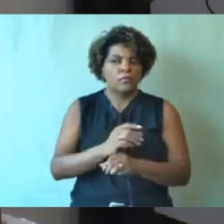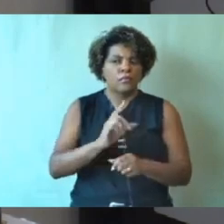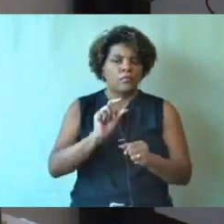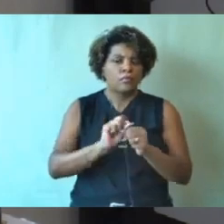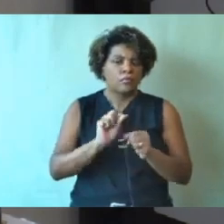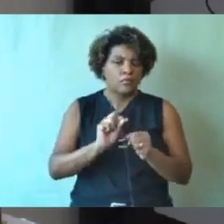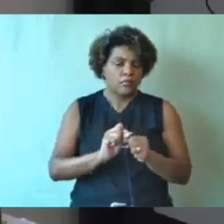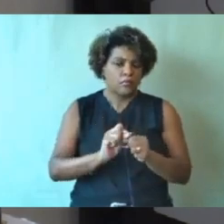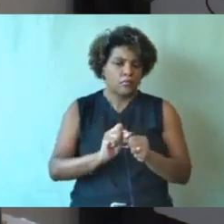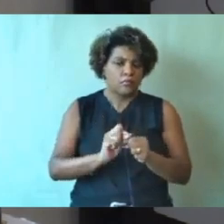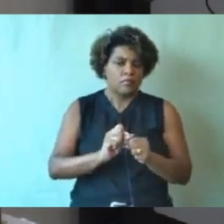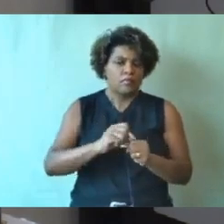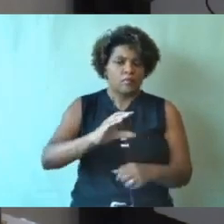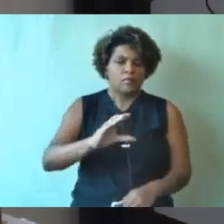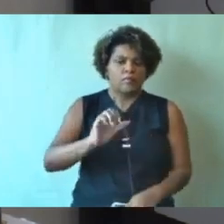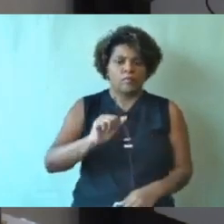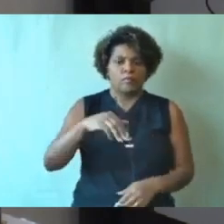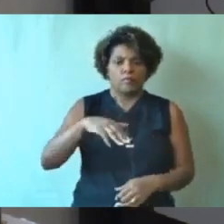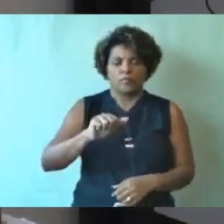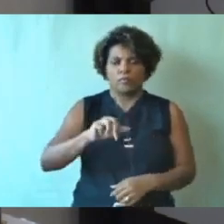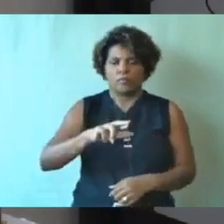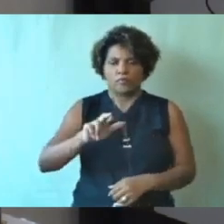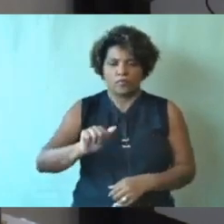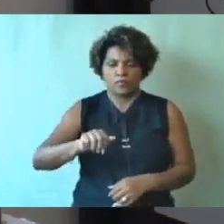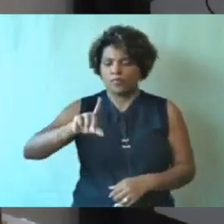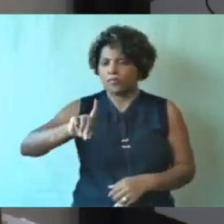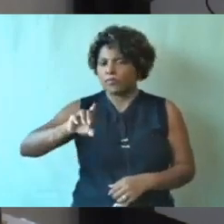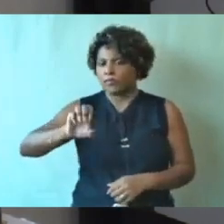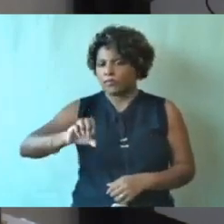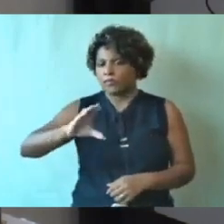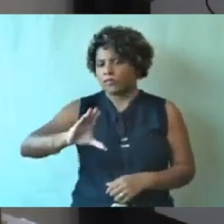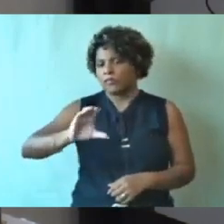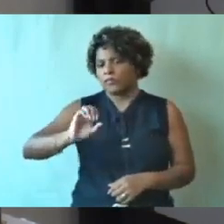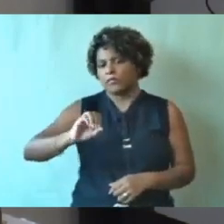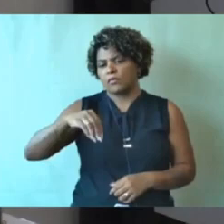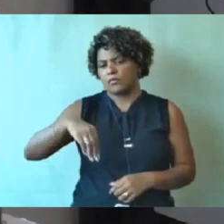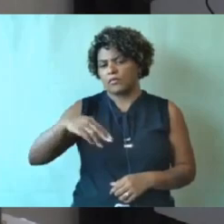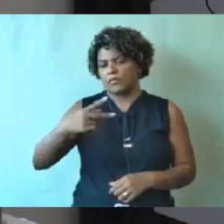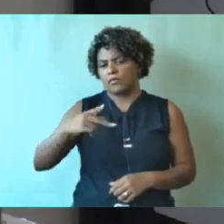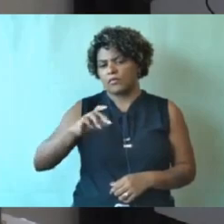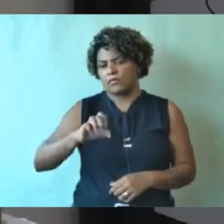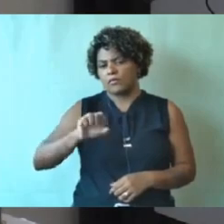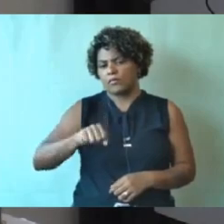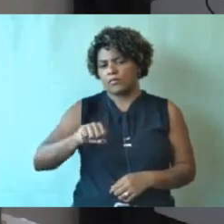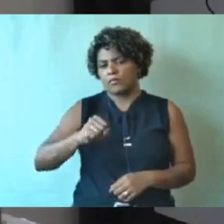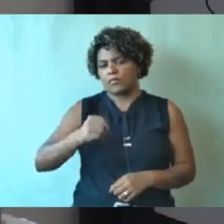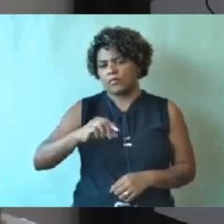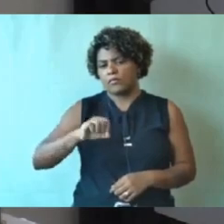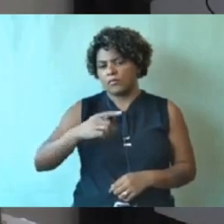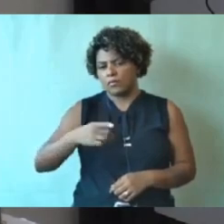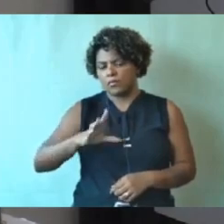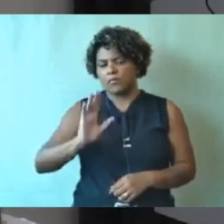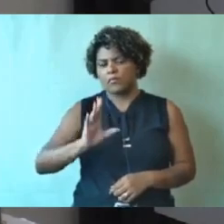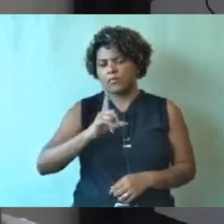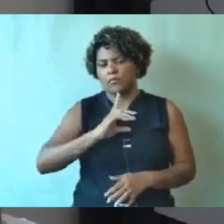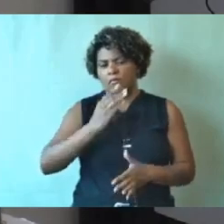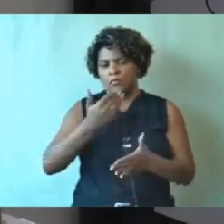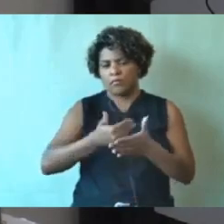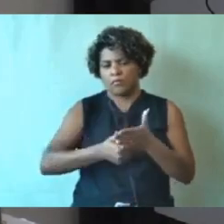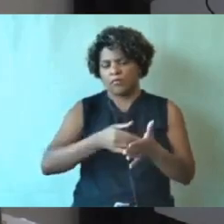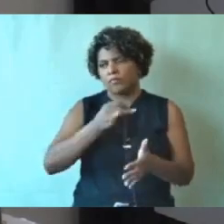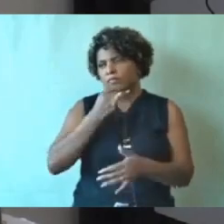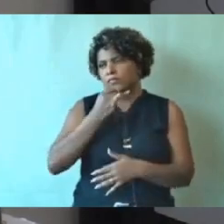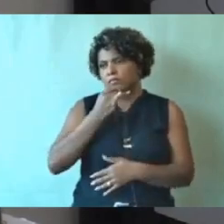ela já seria penalizada. Vamos supor que a aviação X não executou, sei lá, 1% das